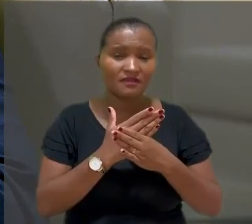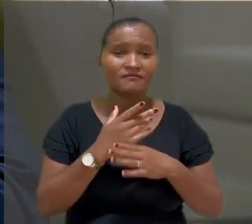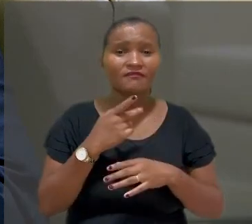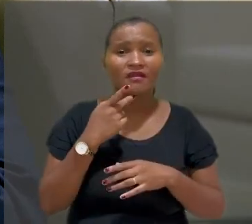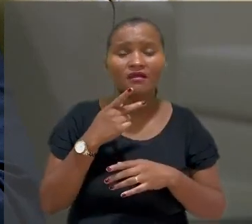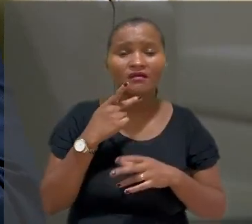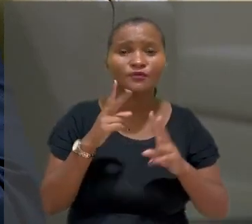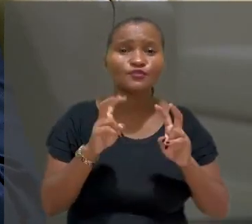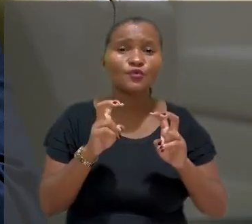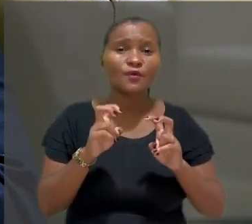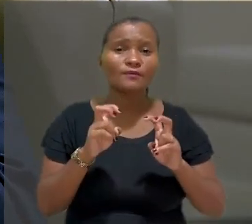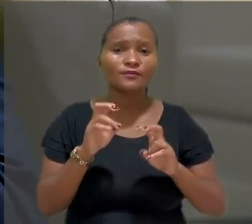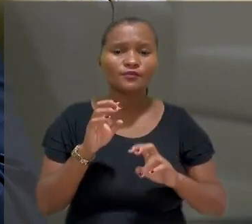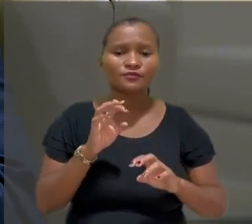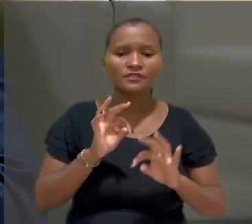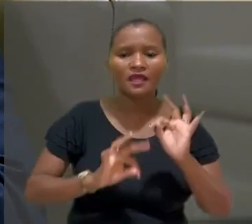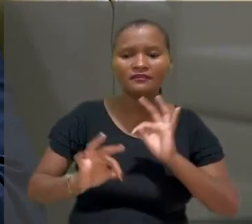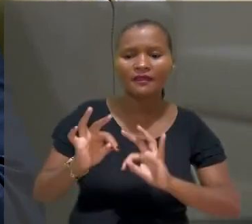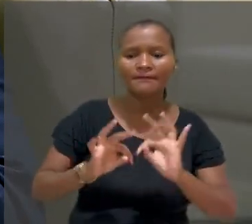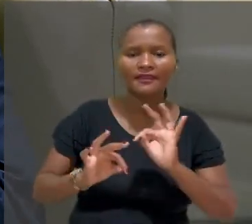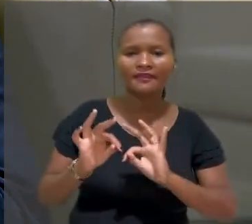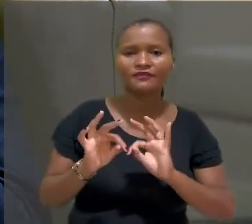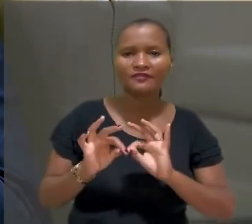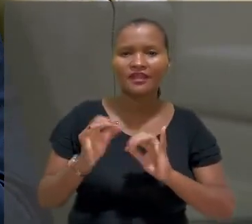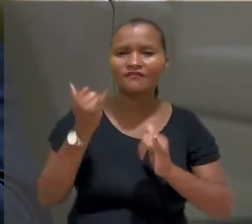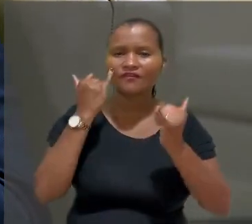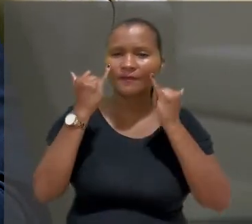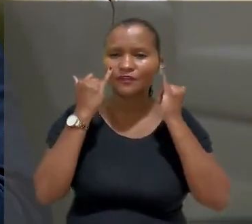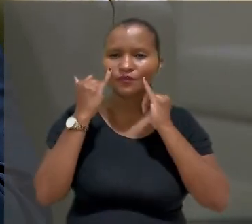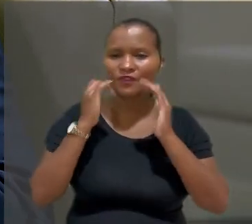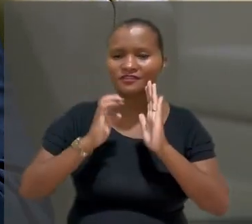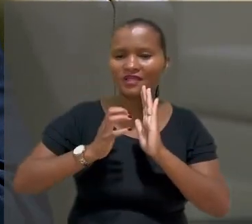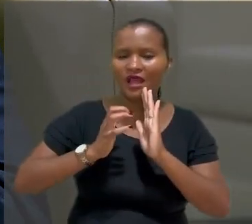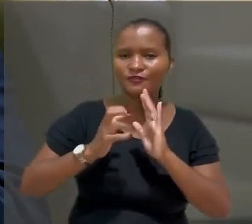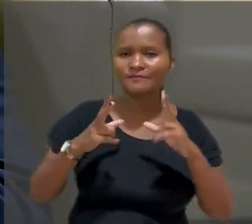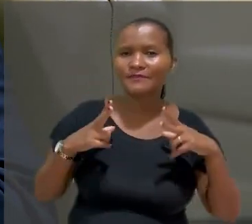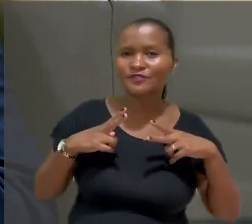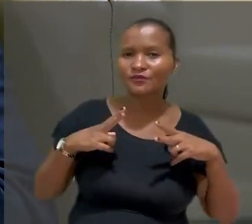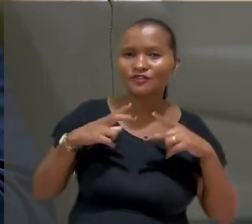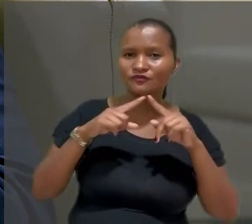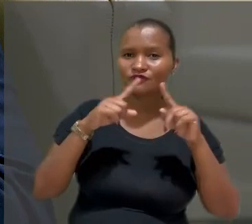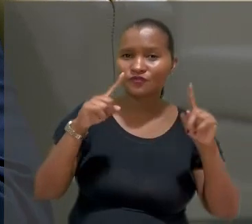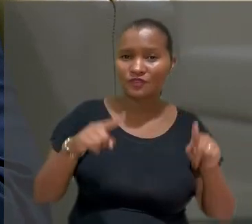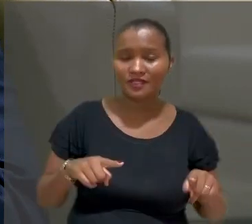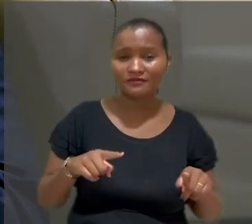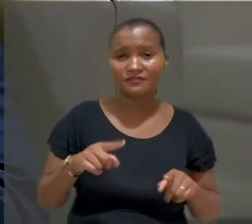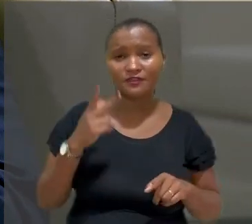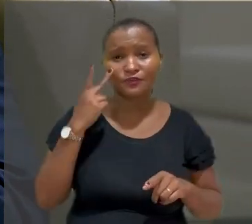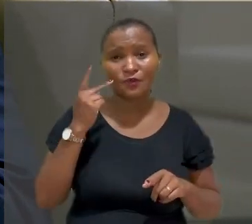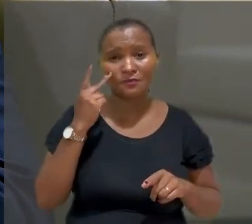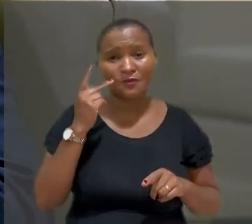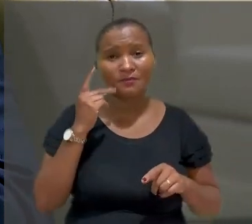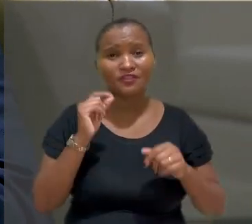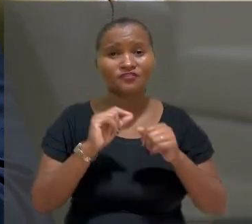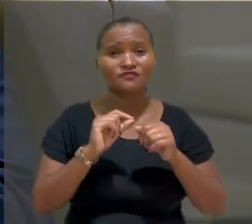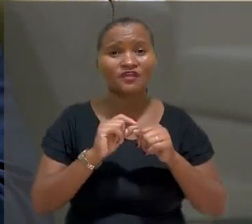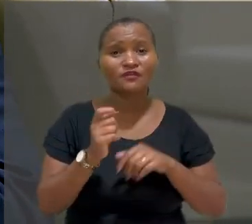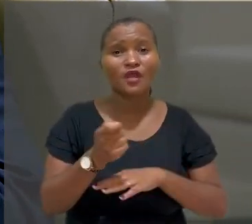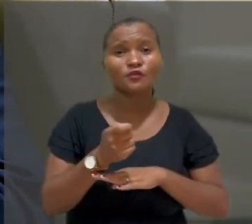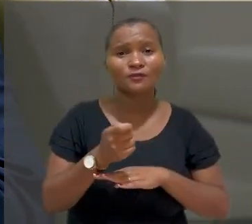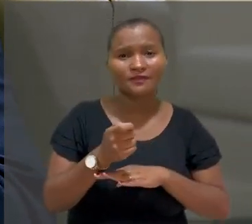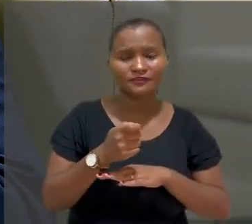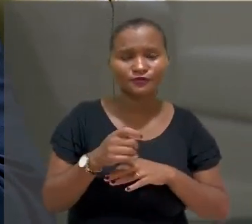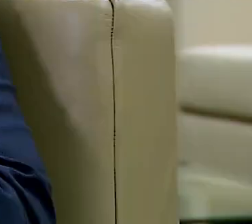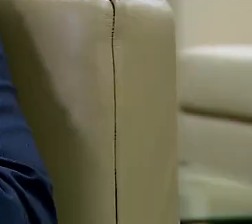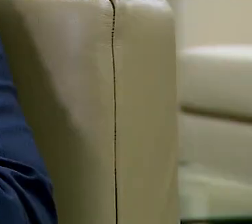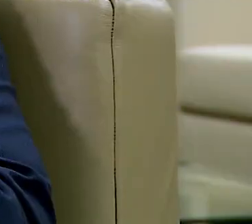costumam abordar o tratamento que é dado a dados pessoais desempregados, normalmente realizado de